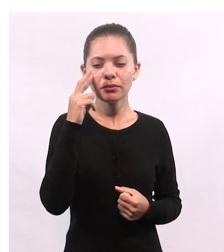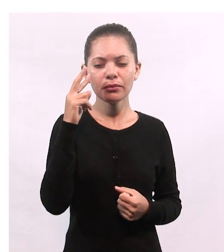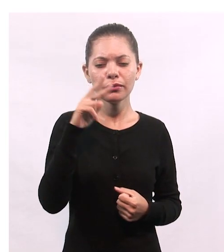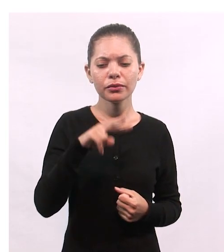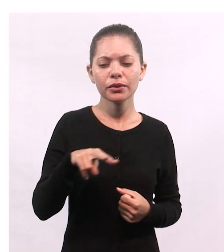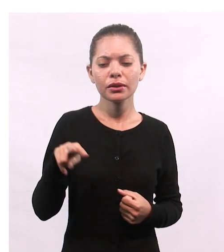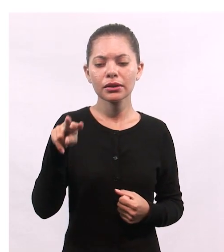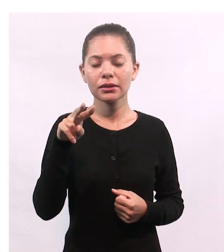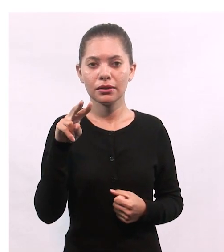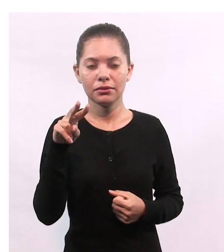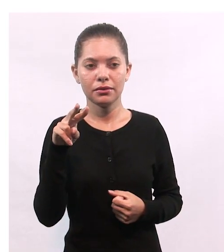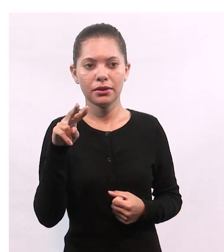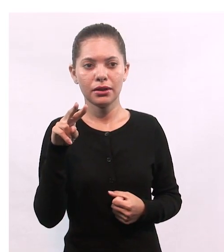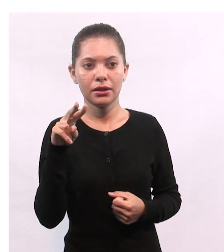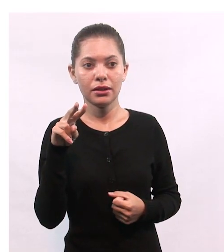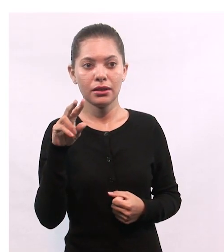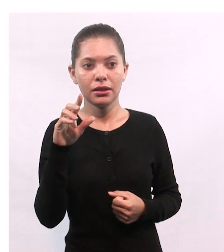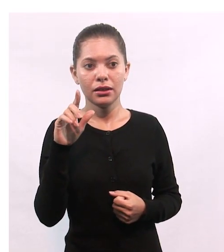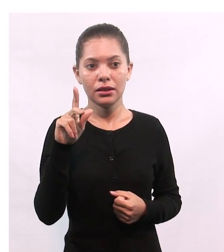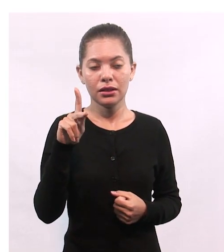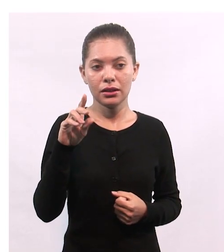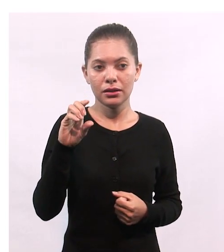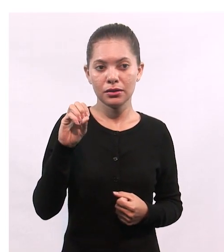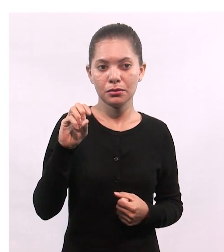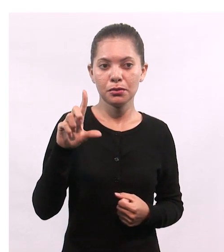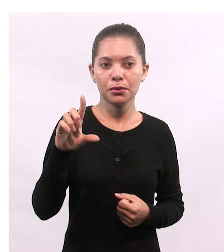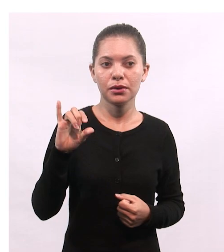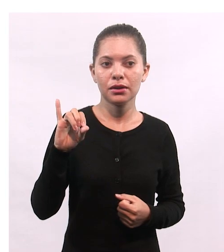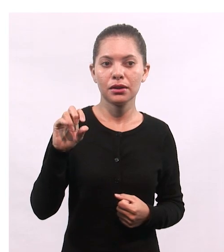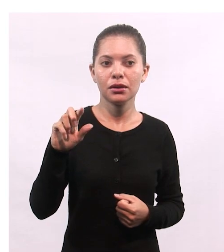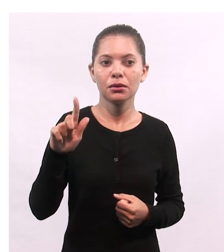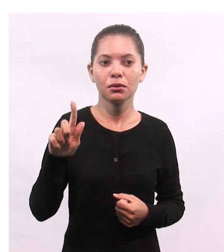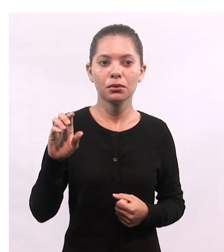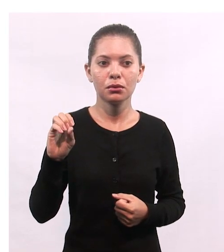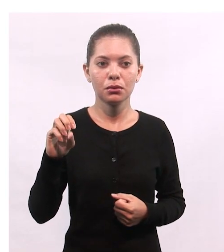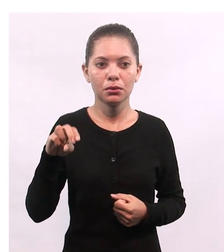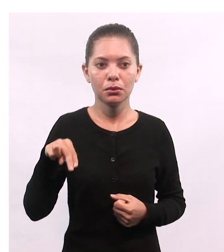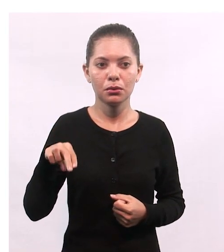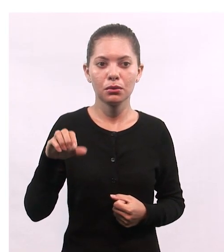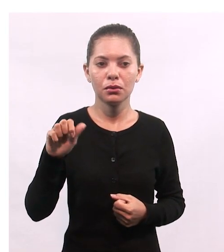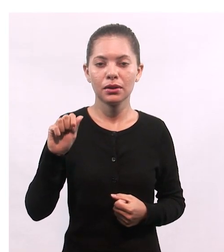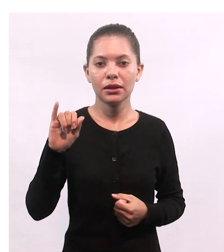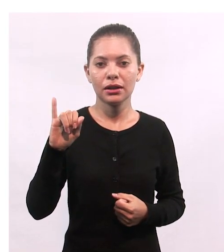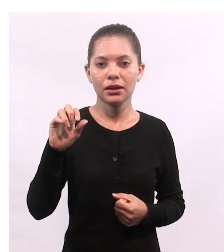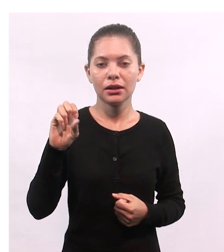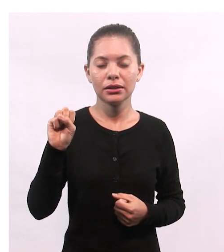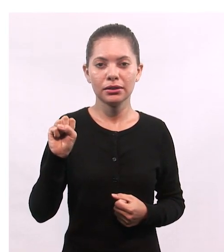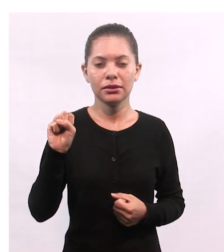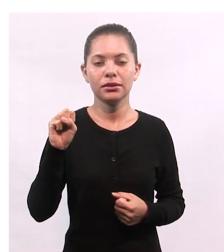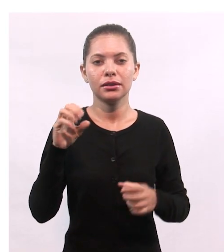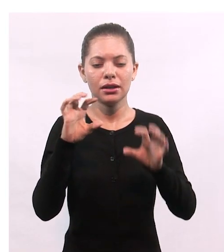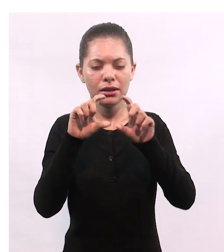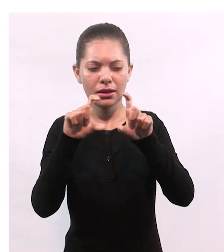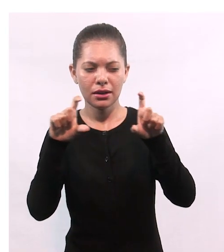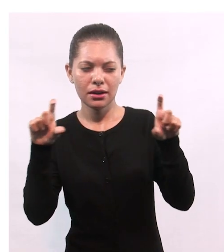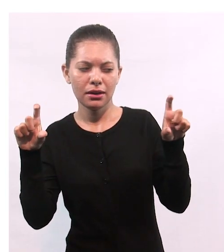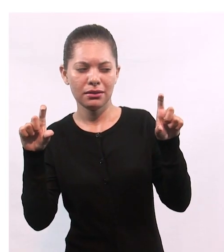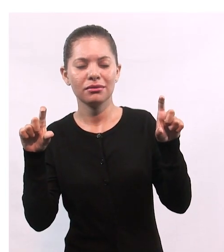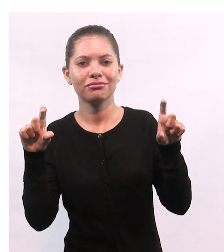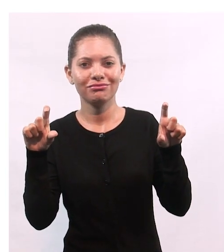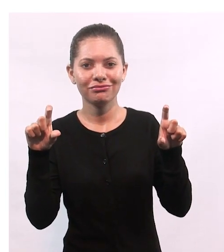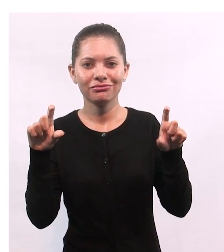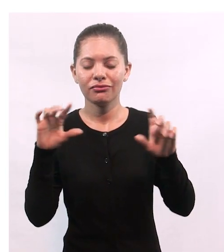gente observar, lá nas poligonais, são aquelas figuras fechadas formadas sempre por retas ou segmentos de